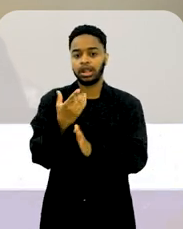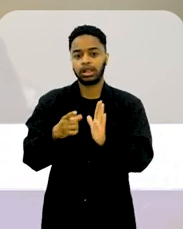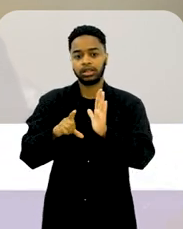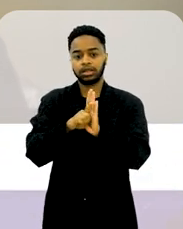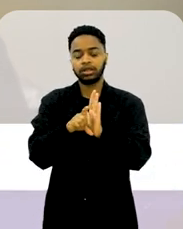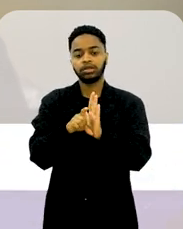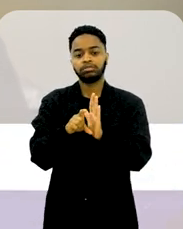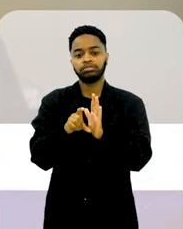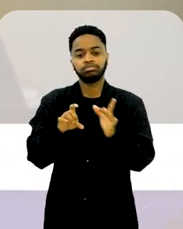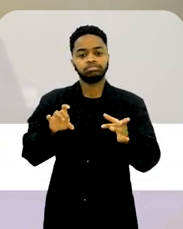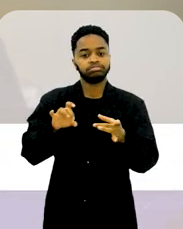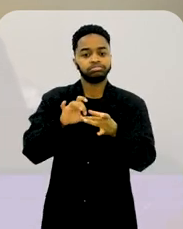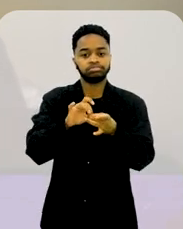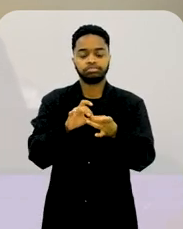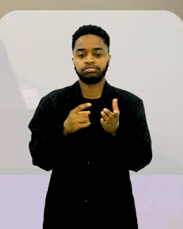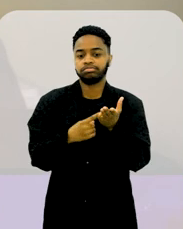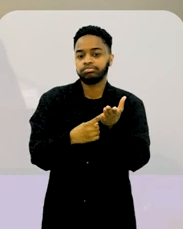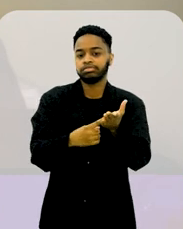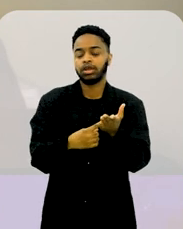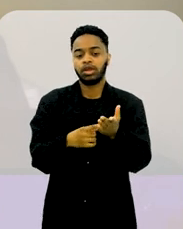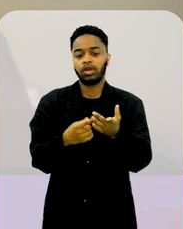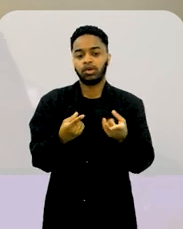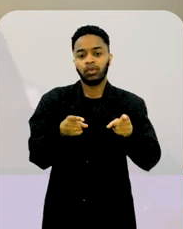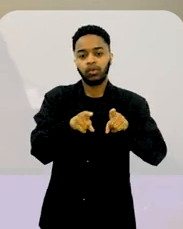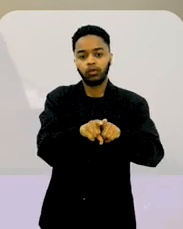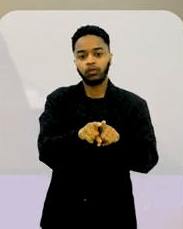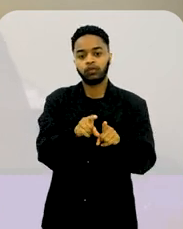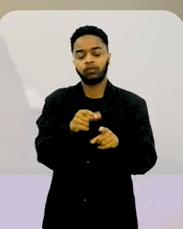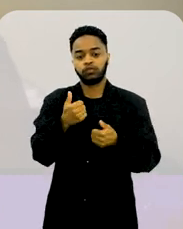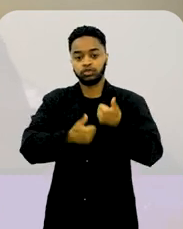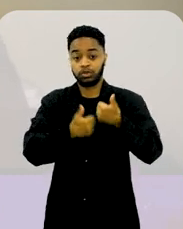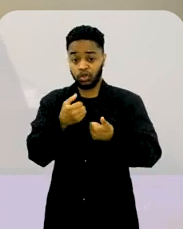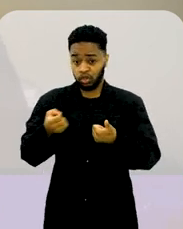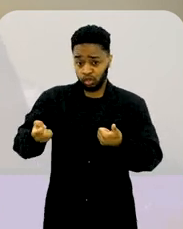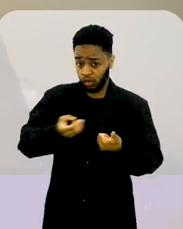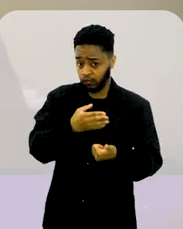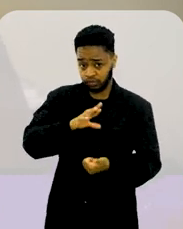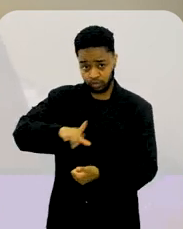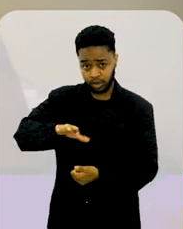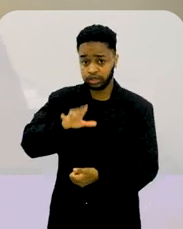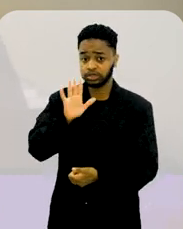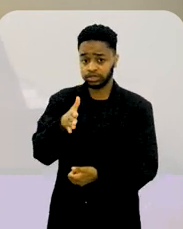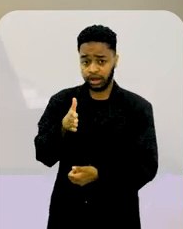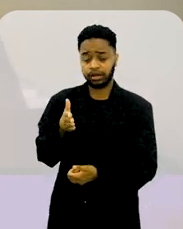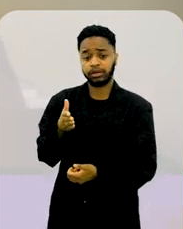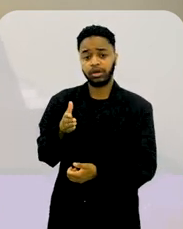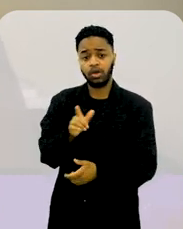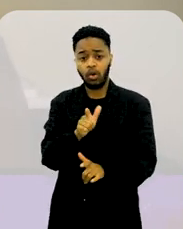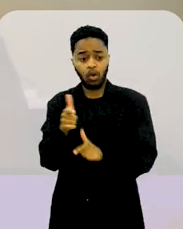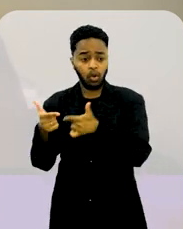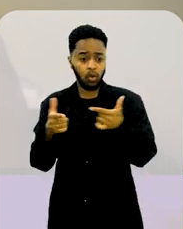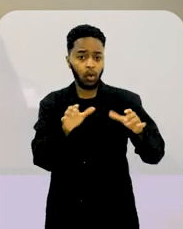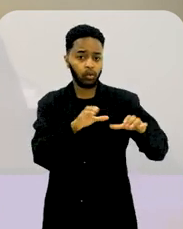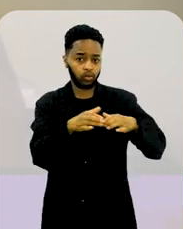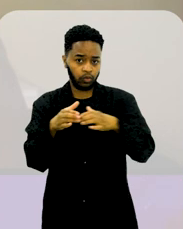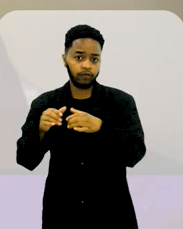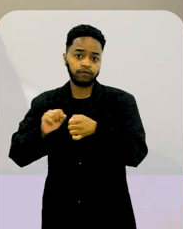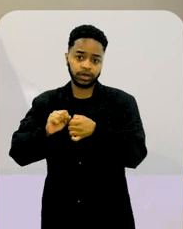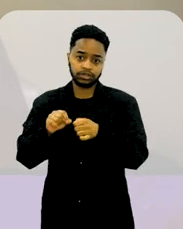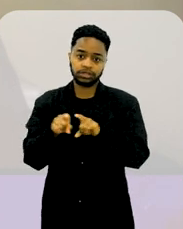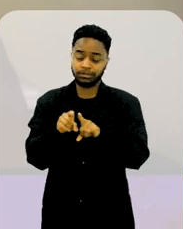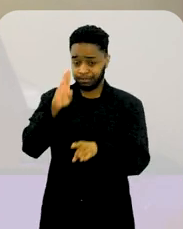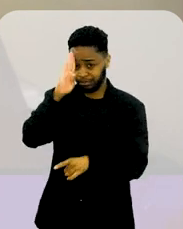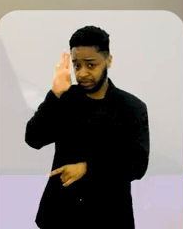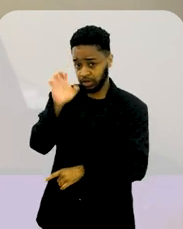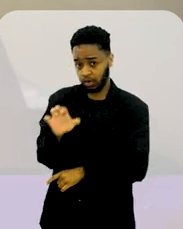dessa dessa lei da sociedade anônima do futebol é algo que não é novo é algo que já acontece já com muitos clubes